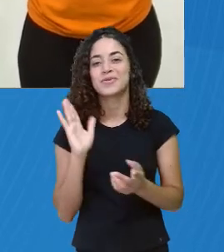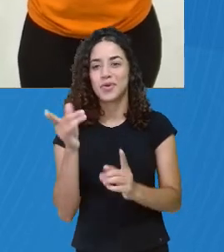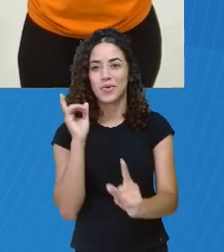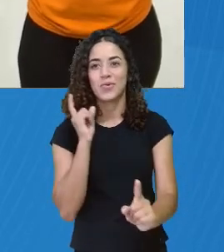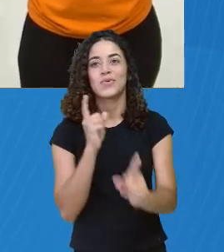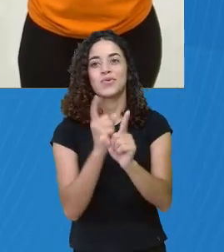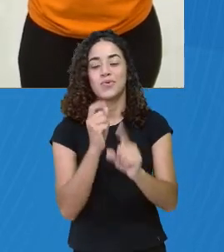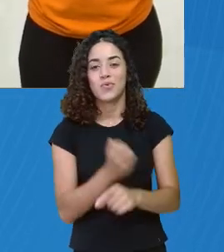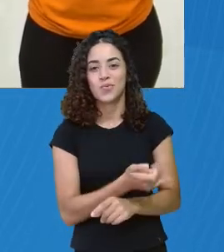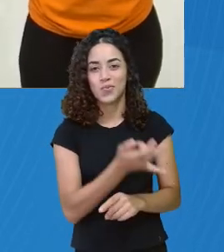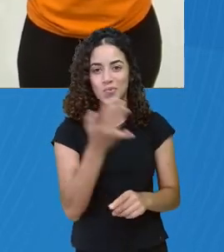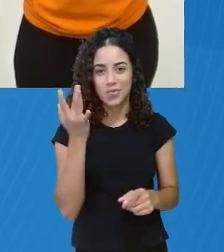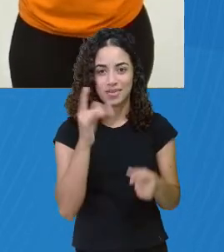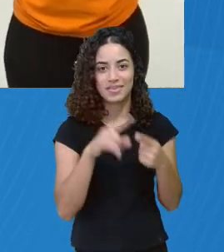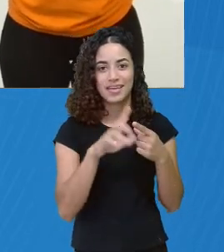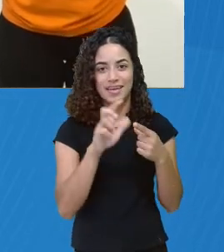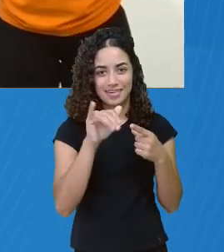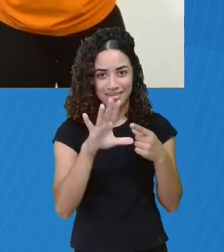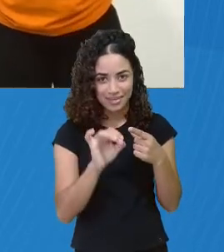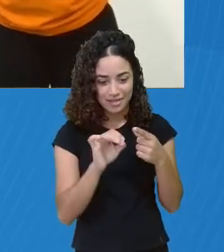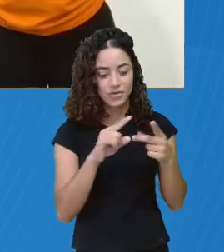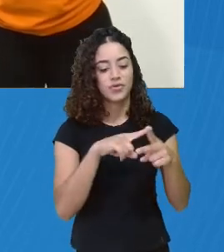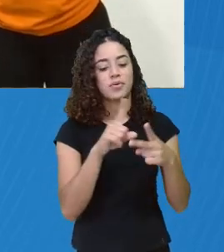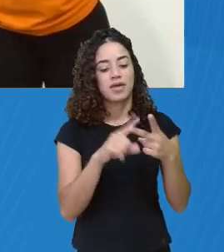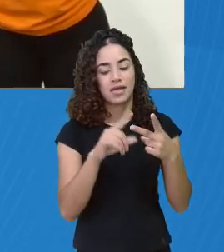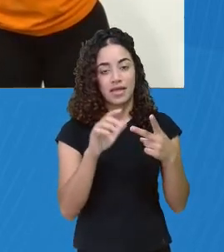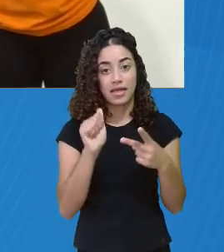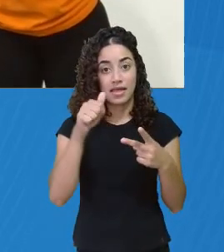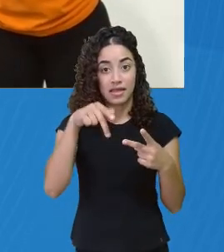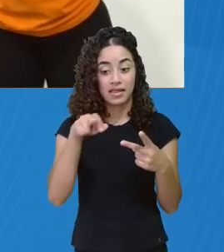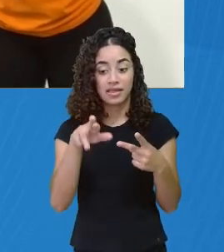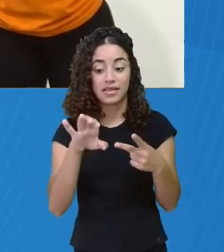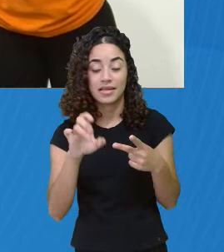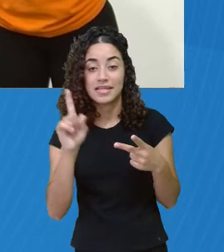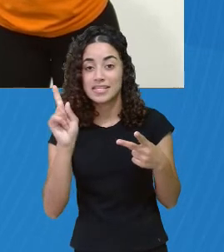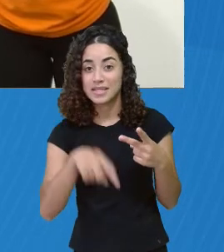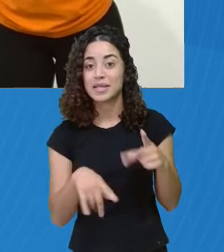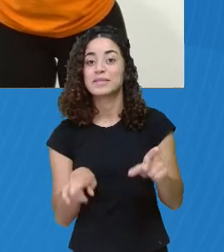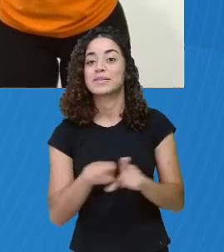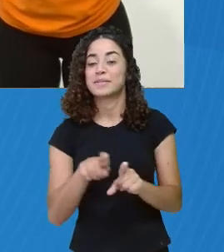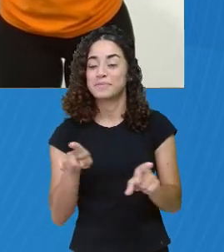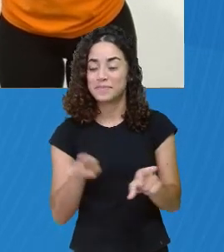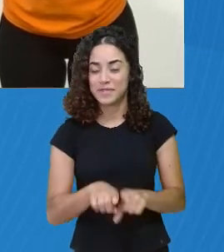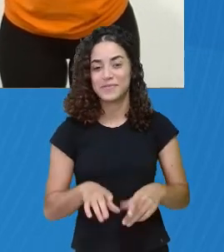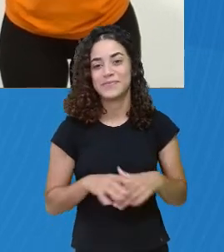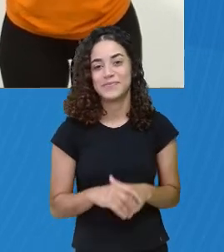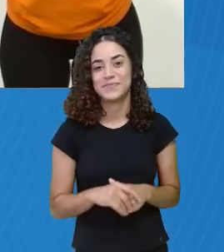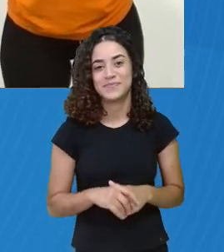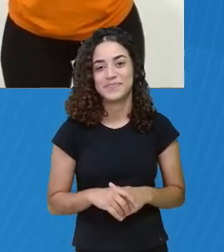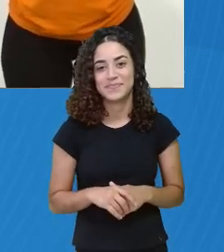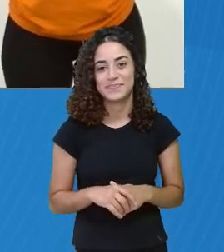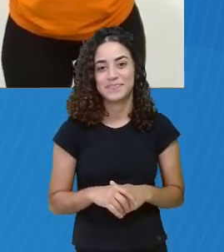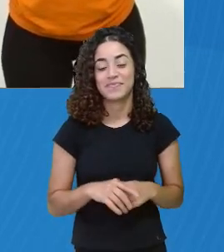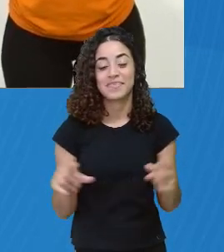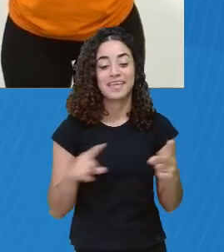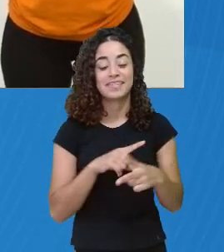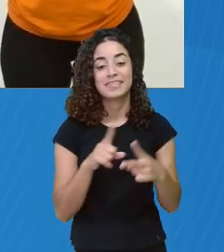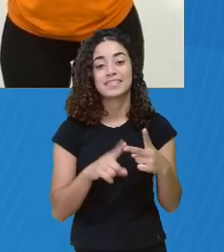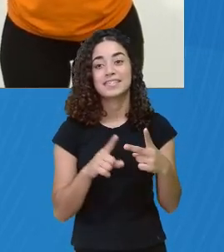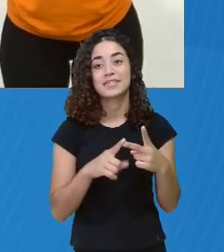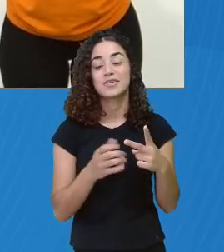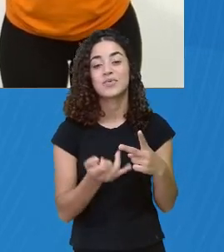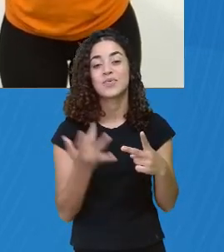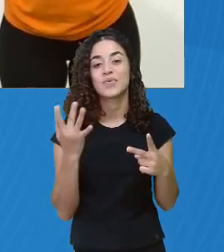quantidade de bolas de Caio e descobriu também a quantidade de bolas de André. André tem quantas